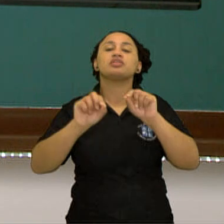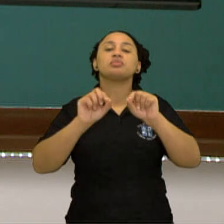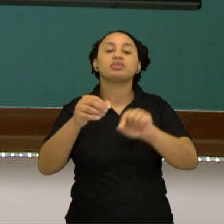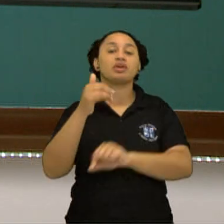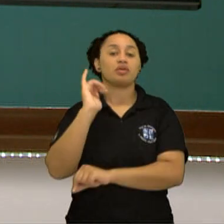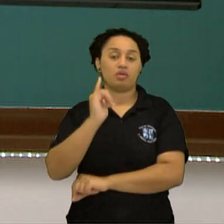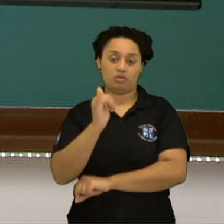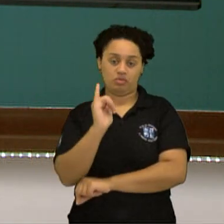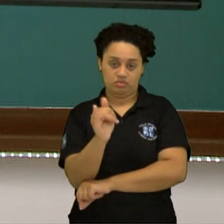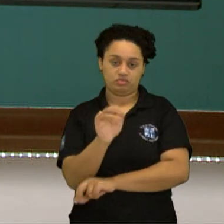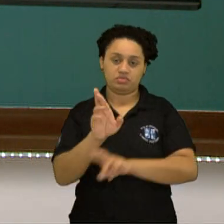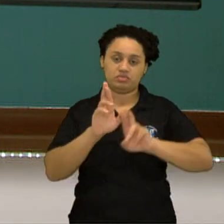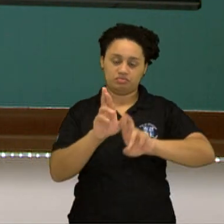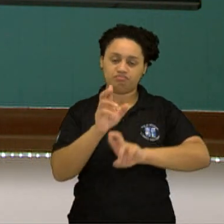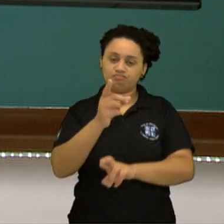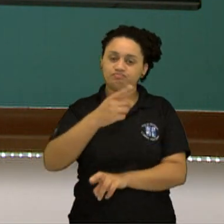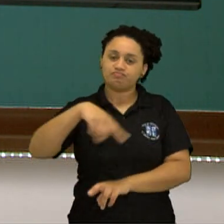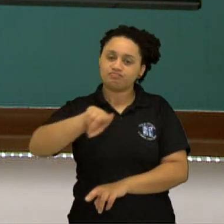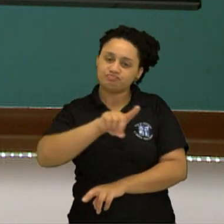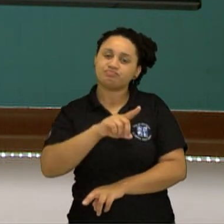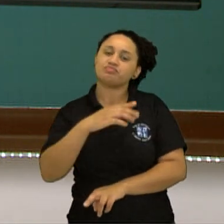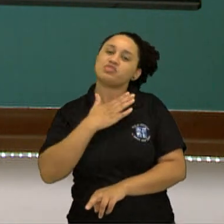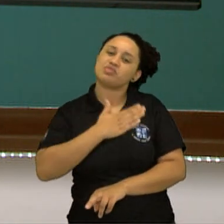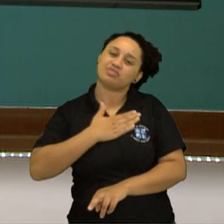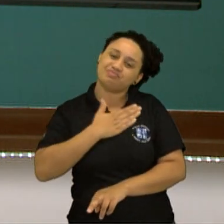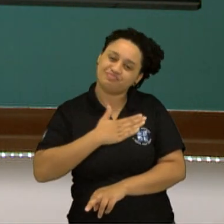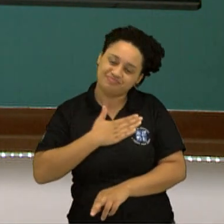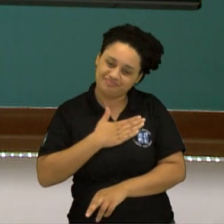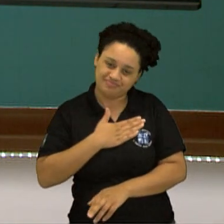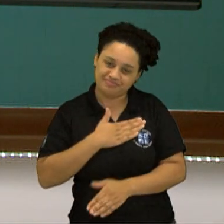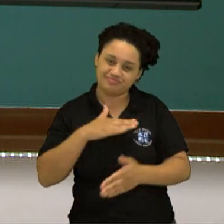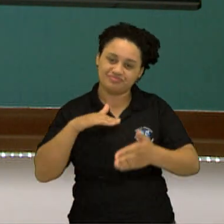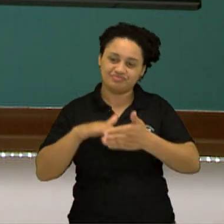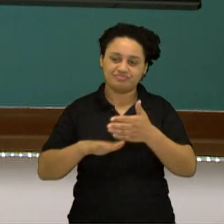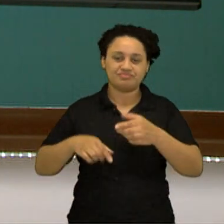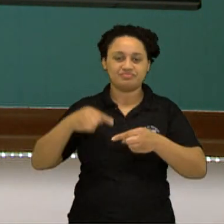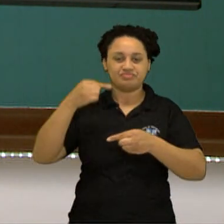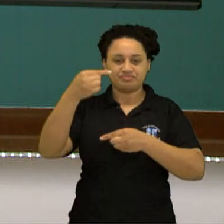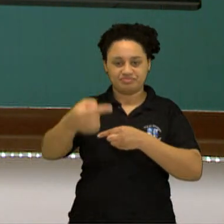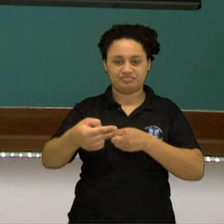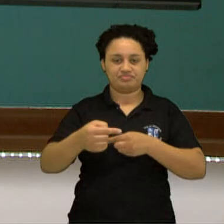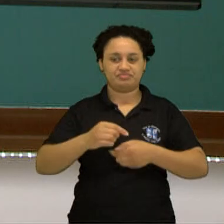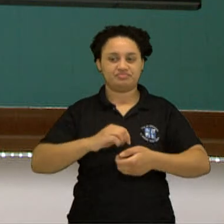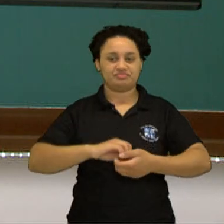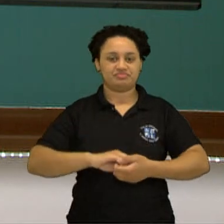sobre conto. Espero que vocês tenham gostado. Até breve!